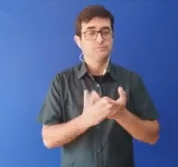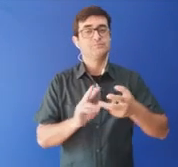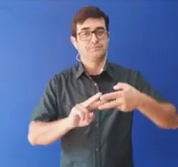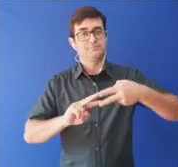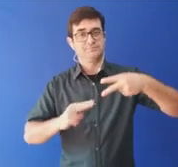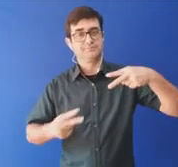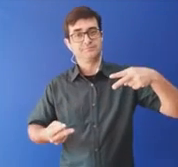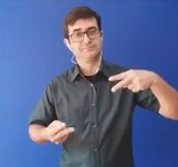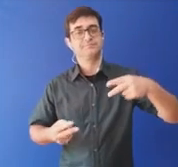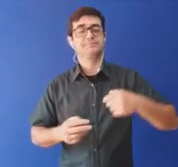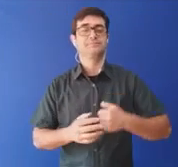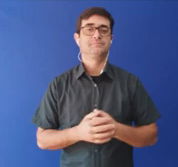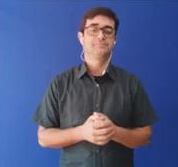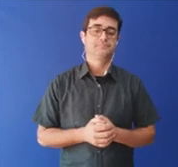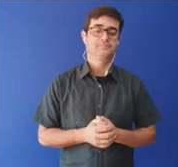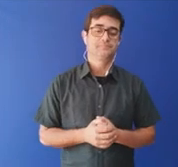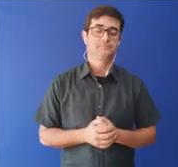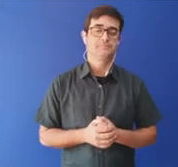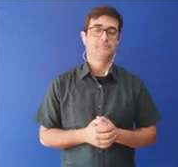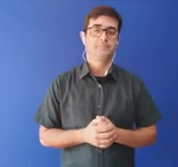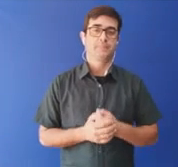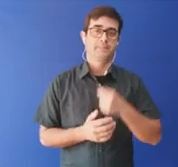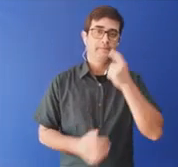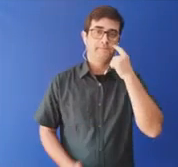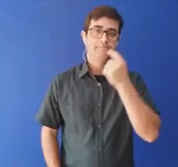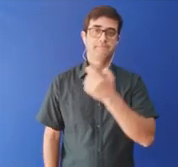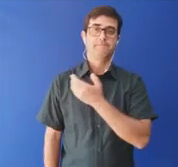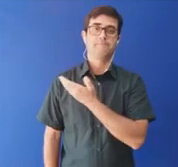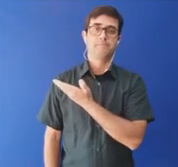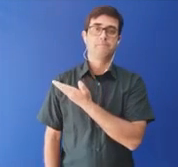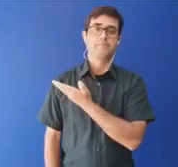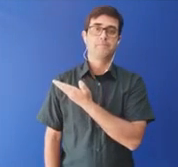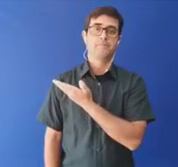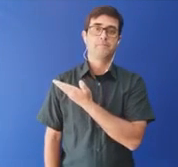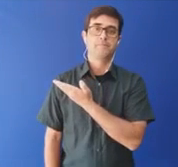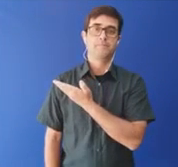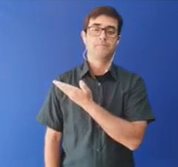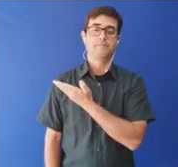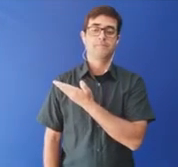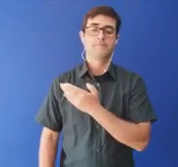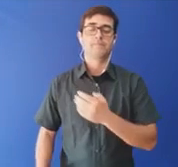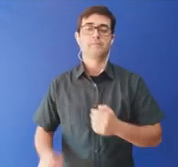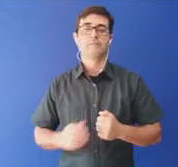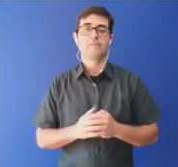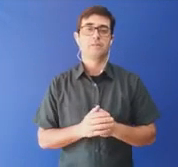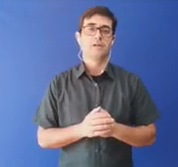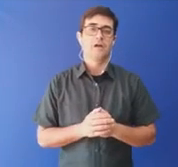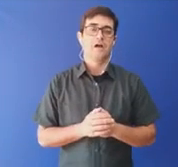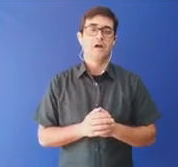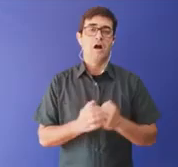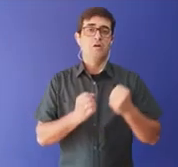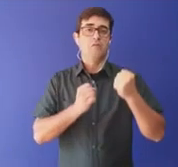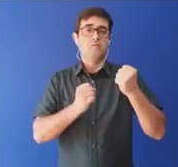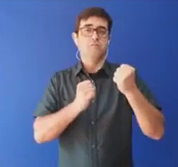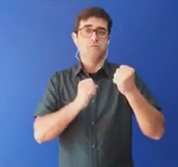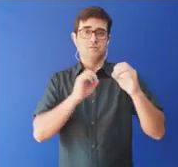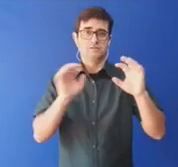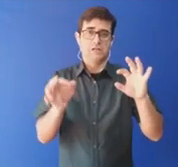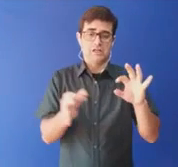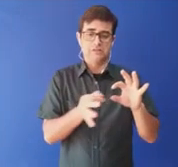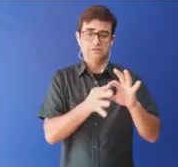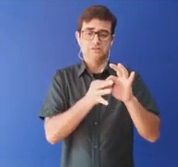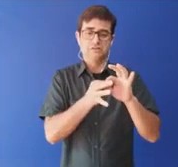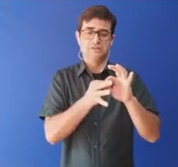exemplo, o DNA. Então, o que é a força de uma ligação? Ela é medida por sua energia